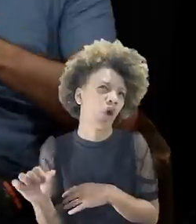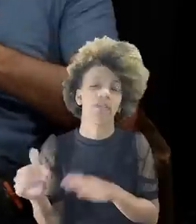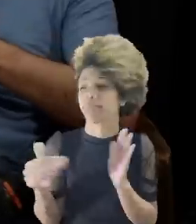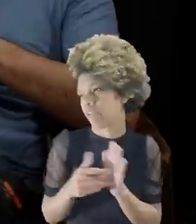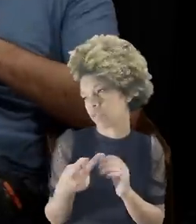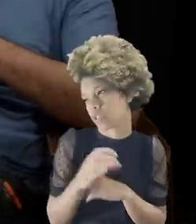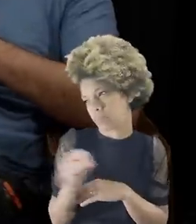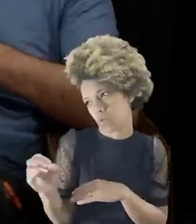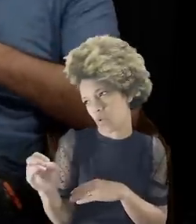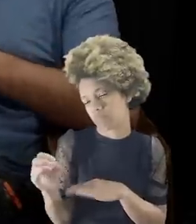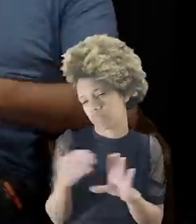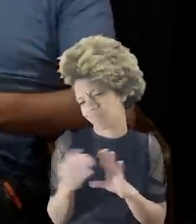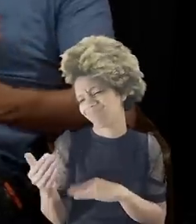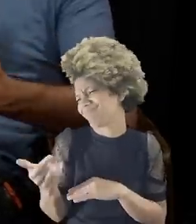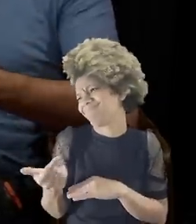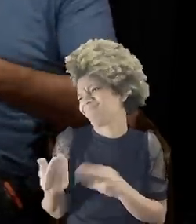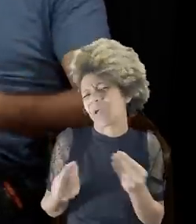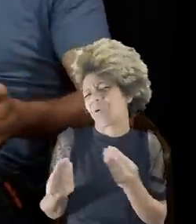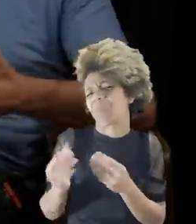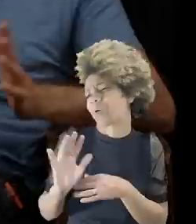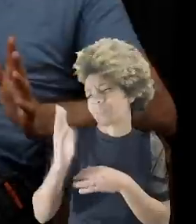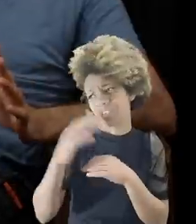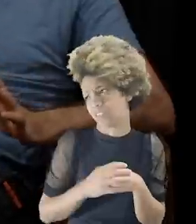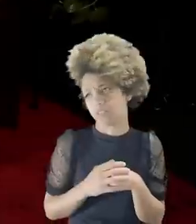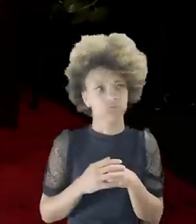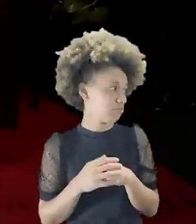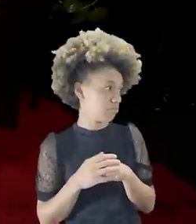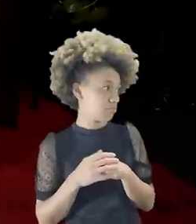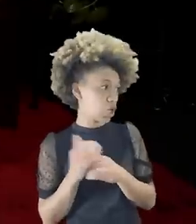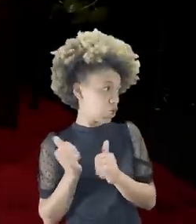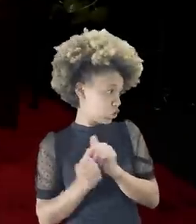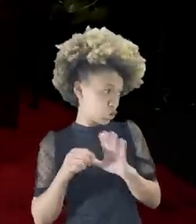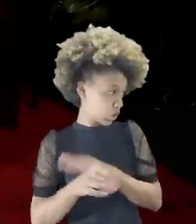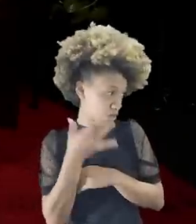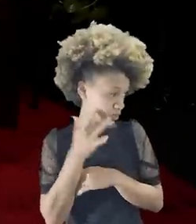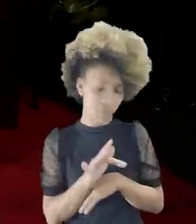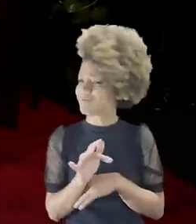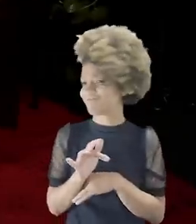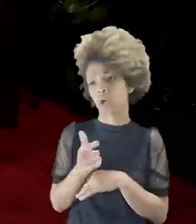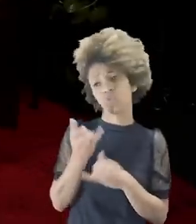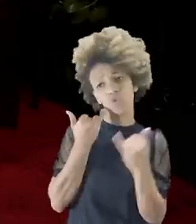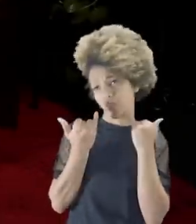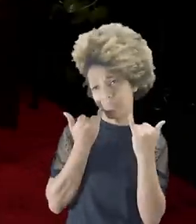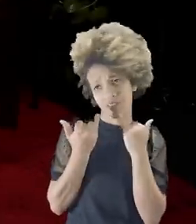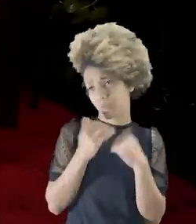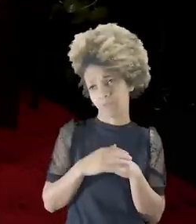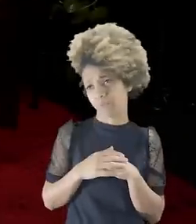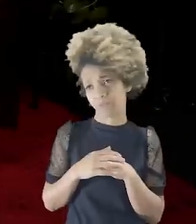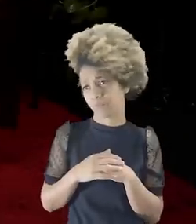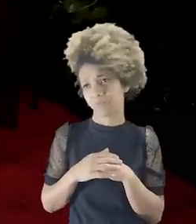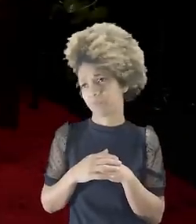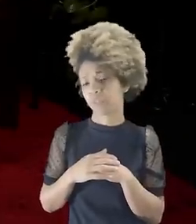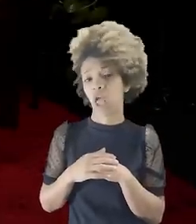2002 ali naquela janela né eu não tinha nem noção de como funcionava não mas não tinha informação e era